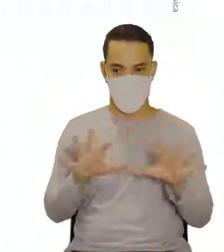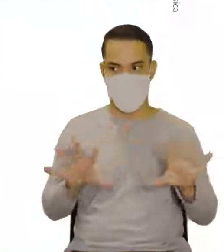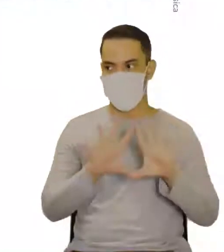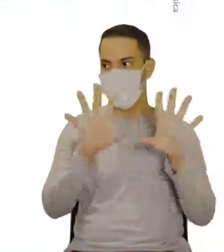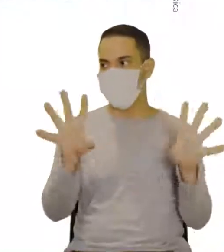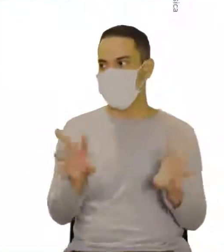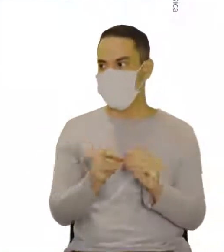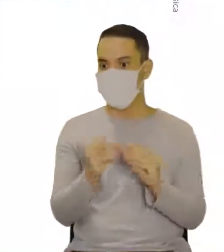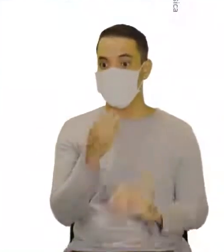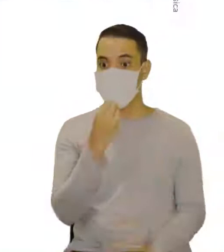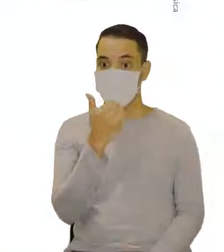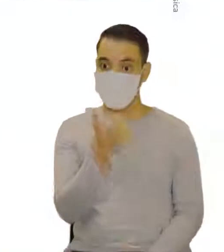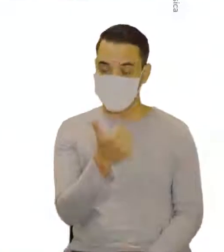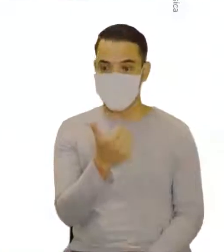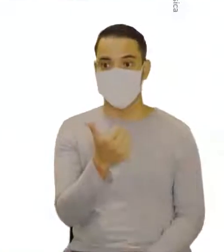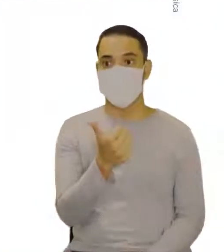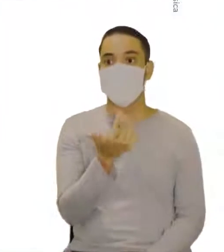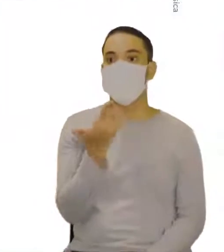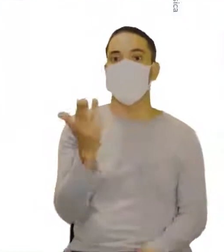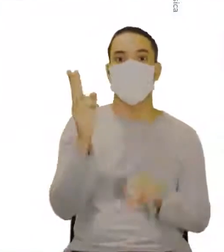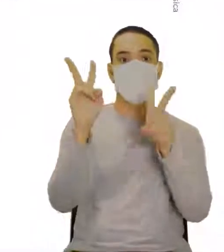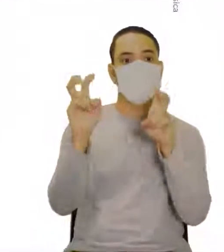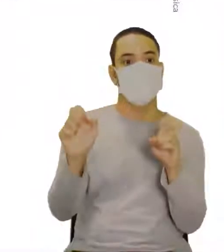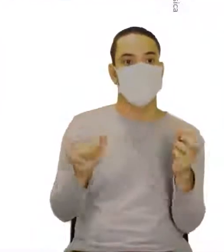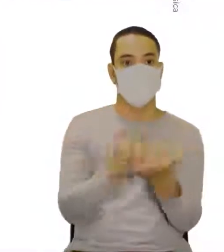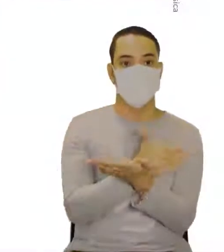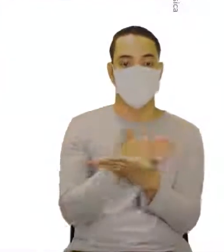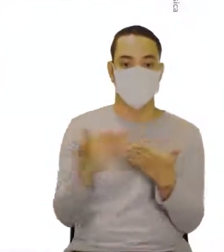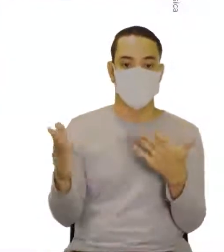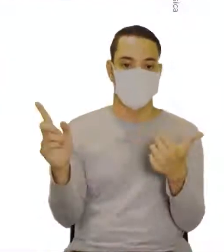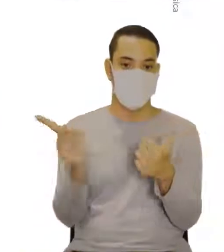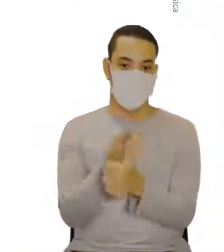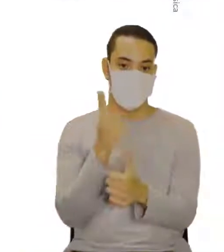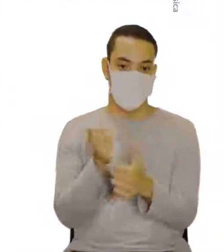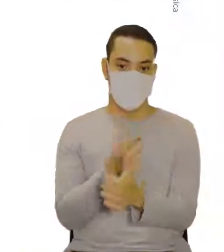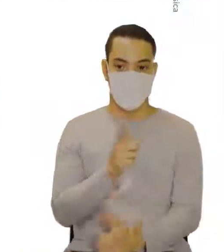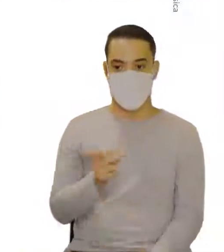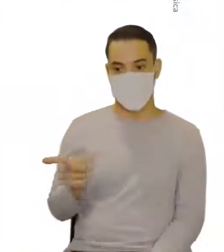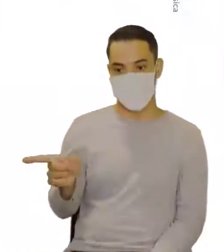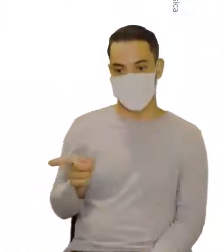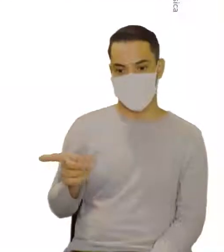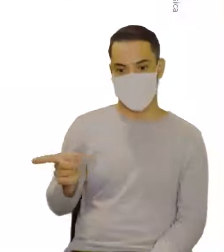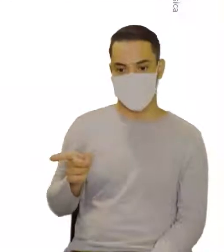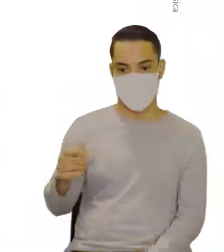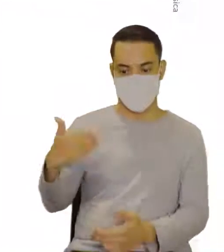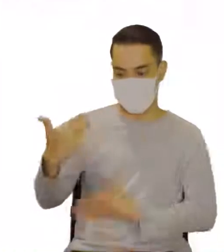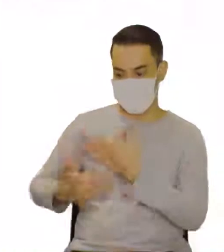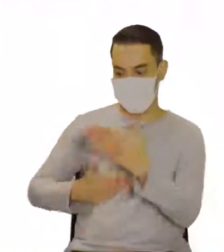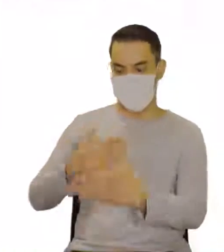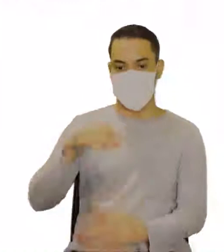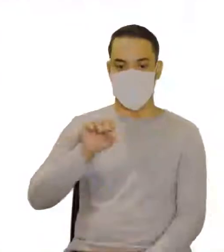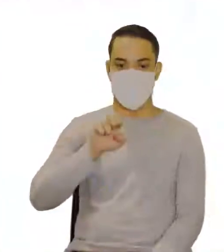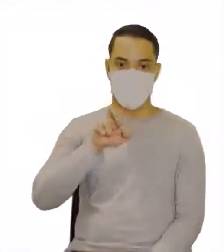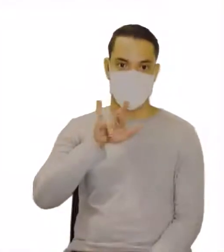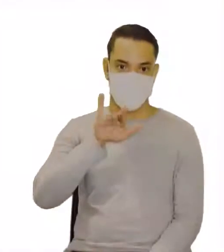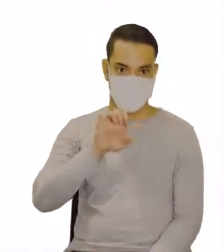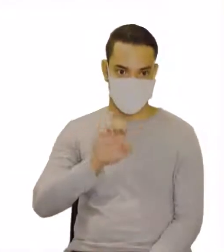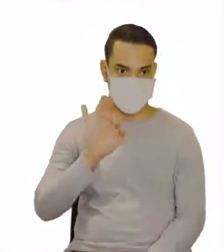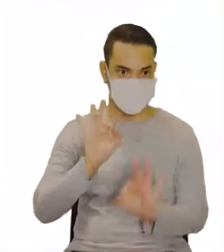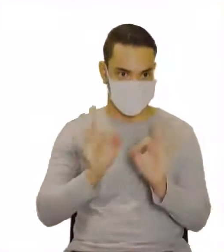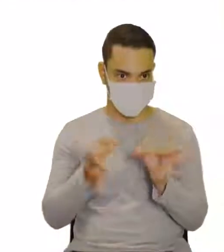em relação à associação, vamos começar pela primeira aqui, que é a associação em série,